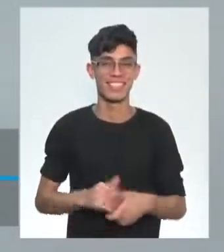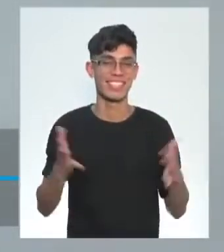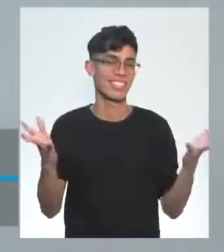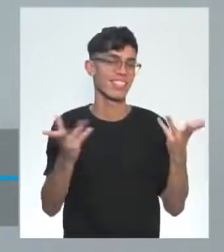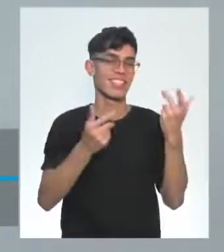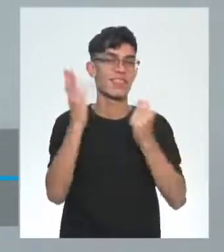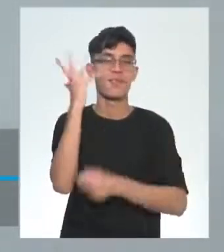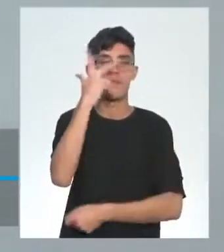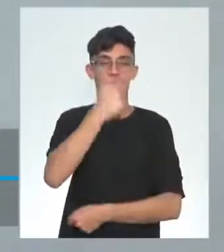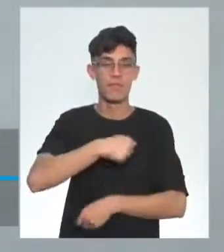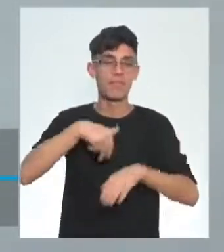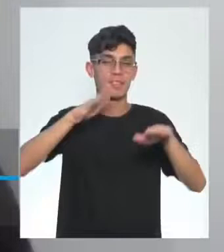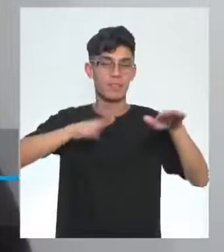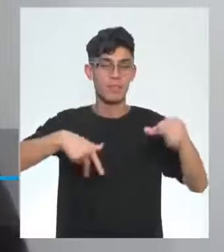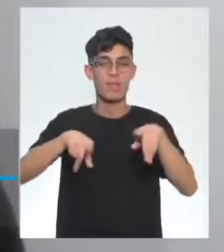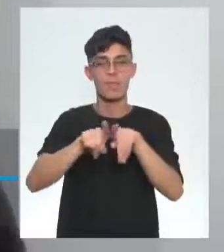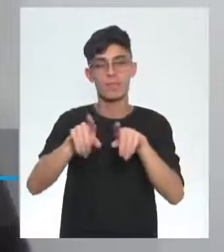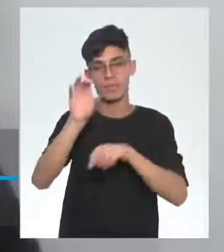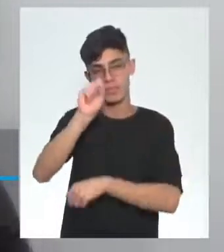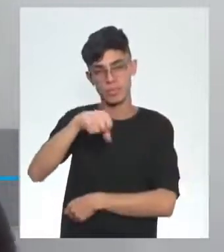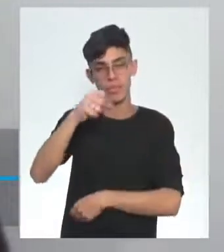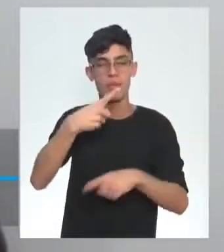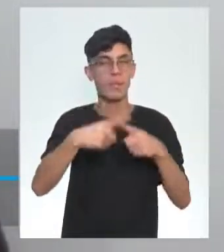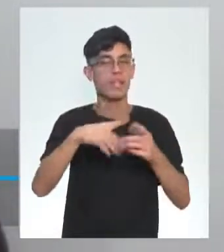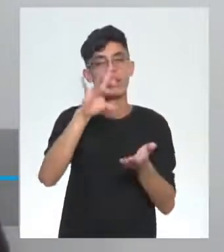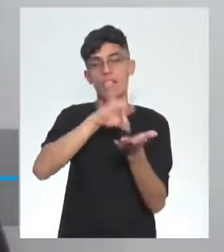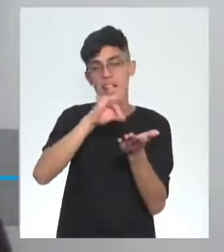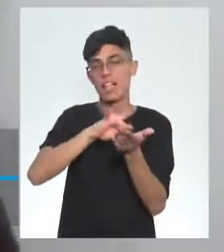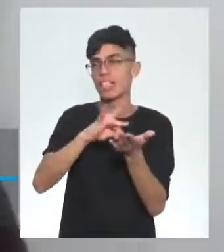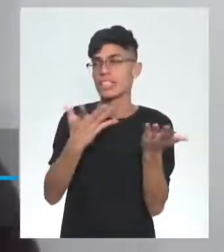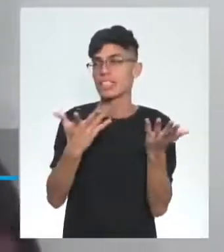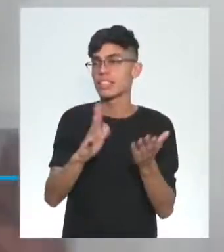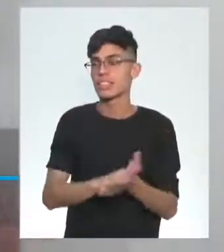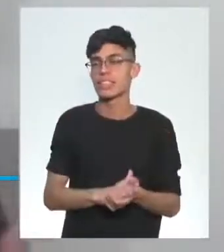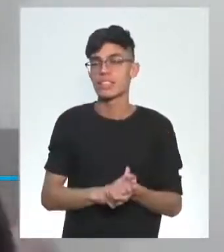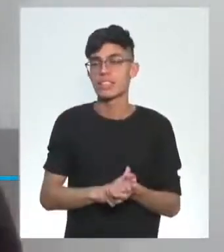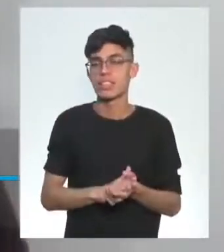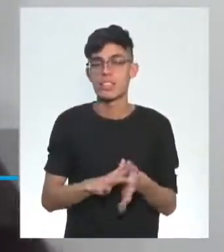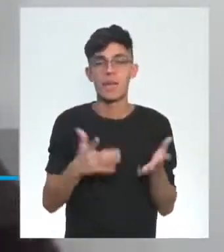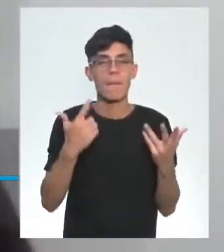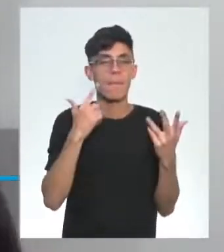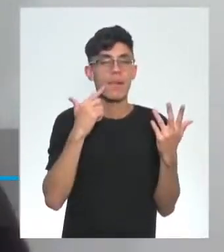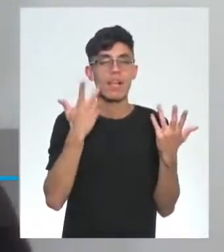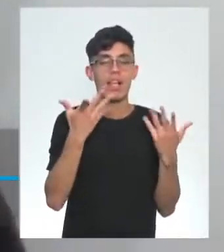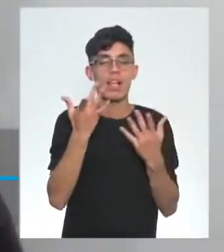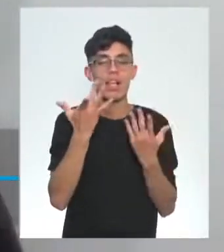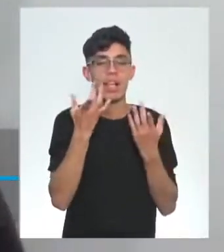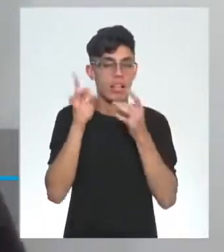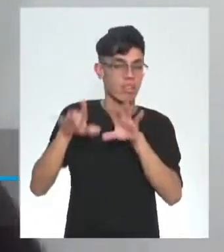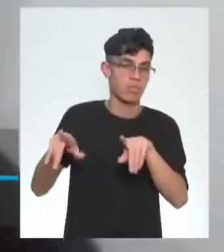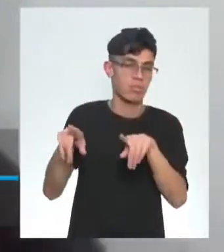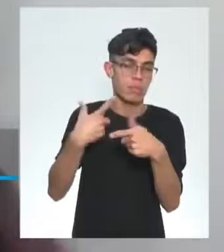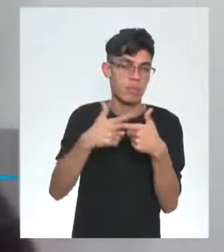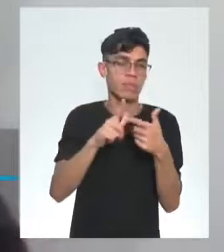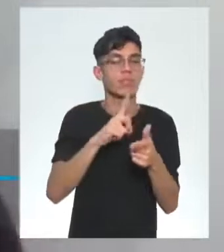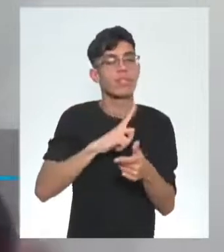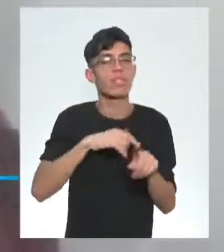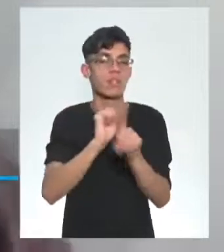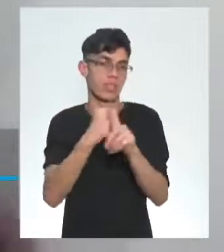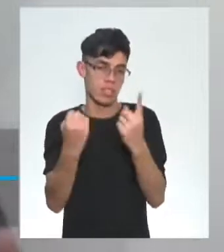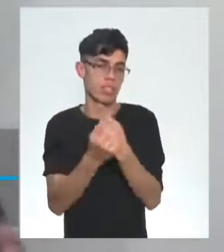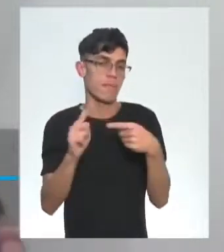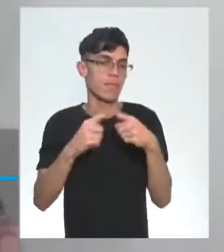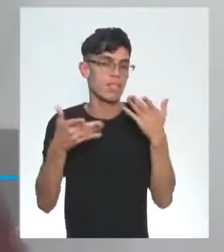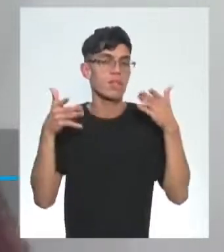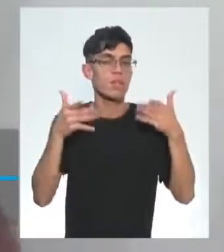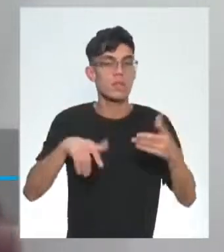e montanhas. É isso mesmo, porque é verdade. Não vamos fechar os nossos olhos e ignorar que existem problemas sociais, mas a ideia